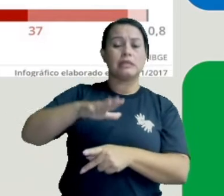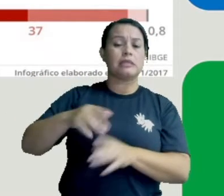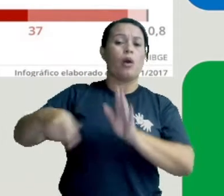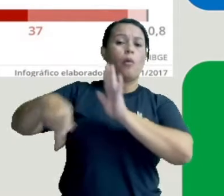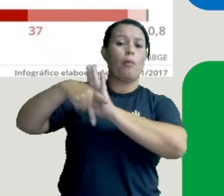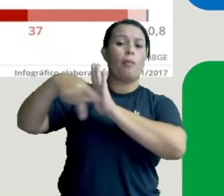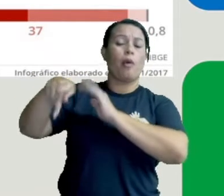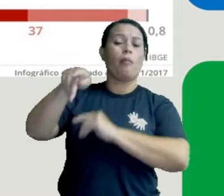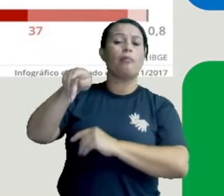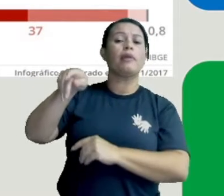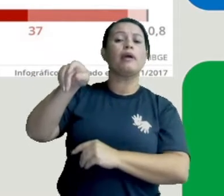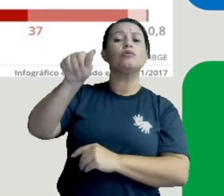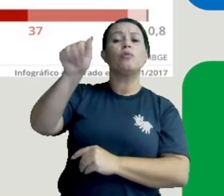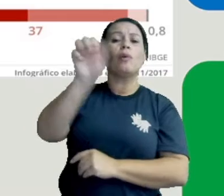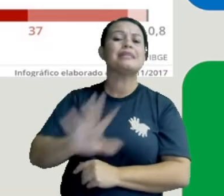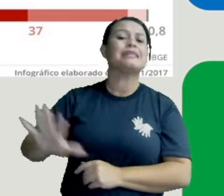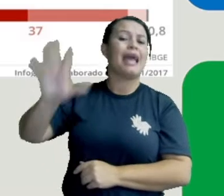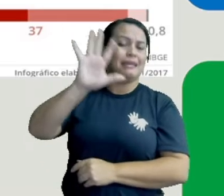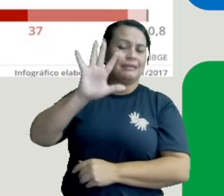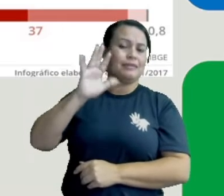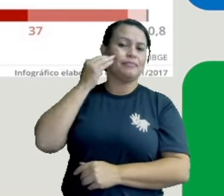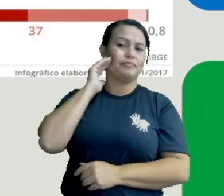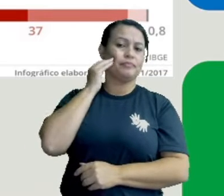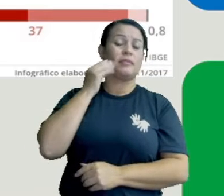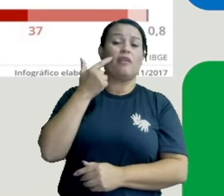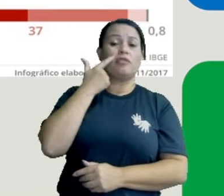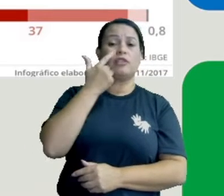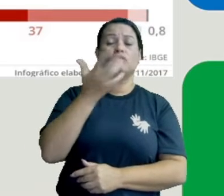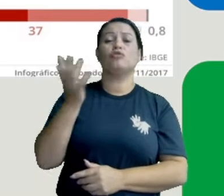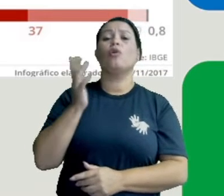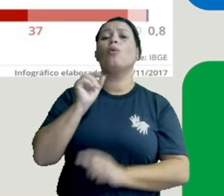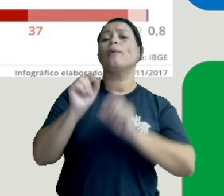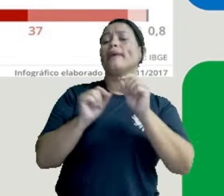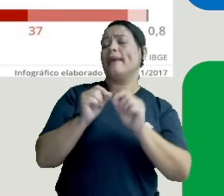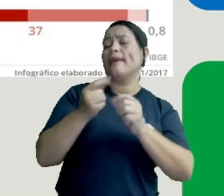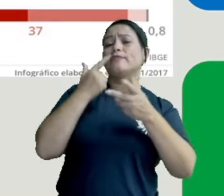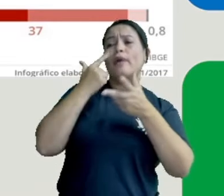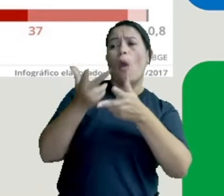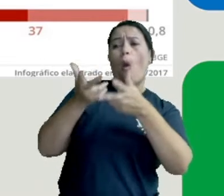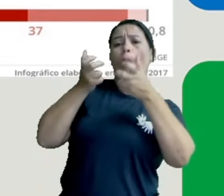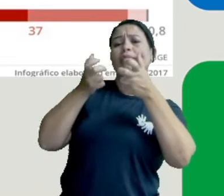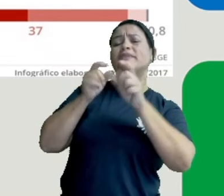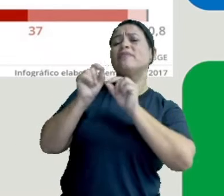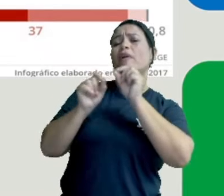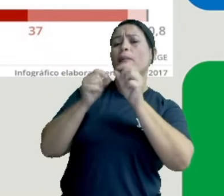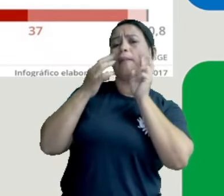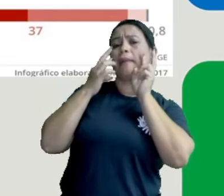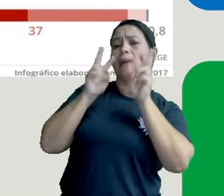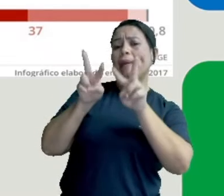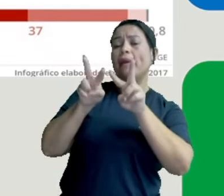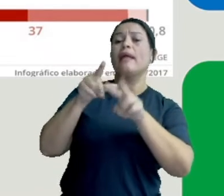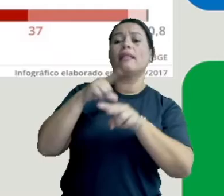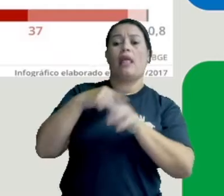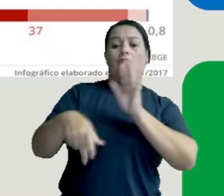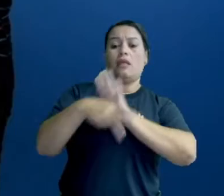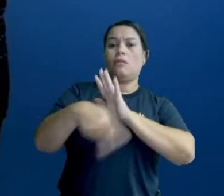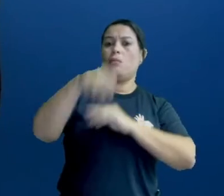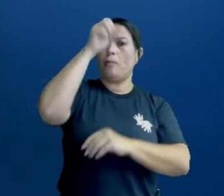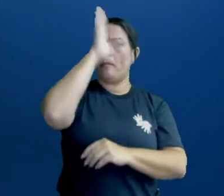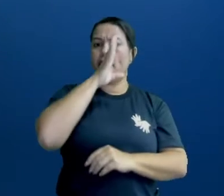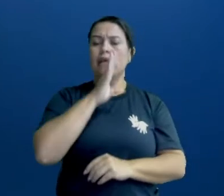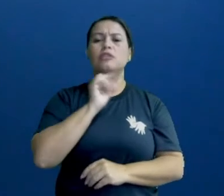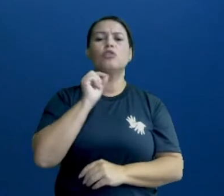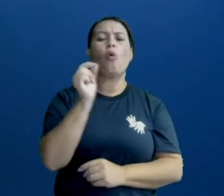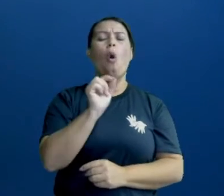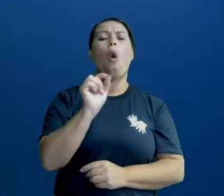asiática, tá? Então, branca, preta, parda, indígena e amarela. Nesse caso, o que é que a gente vai observar? Que, no caso do Brasil, para você